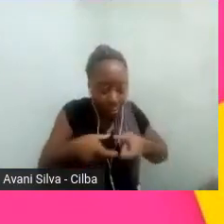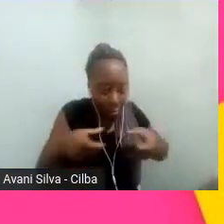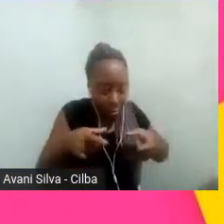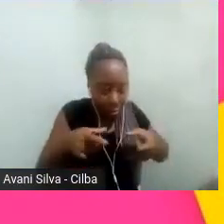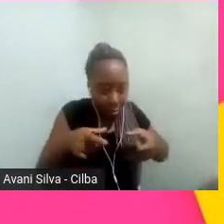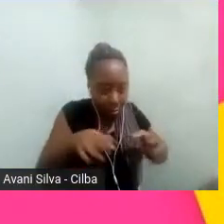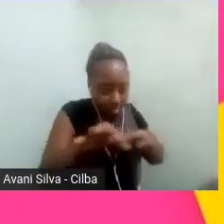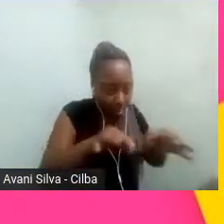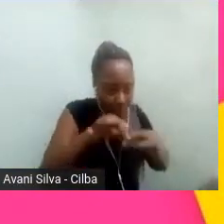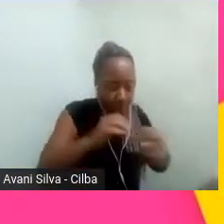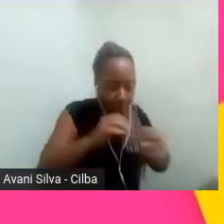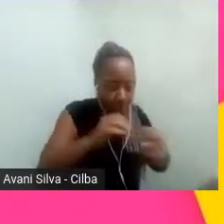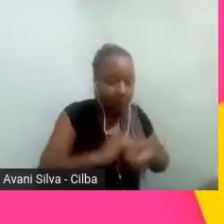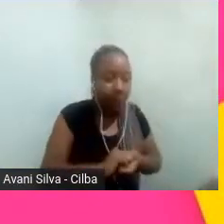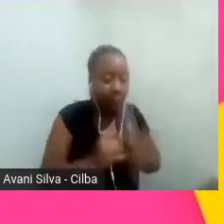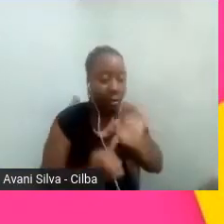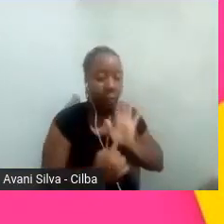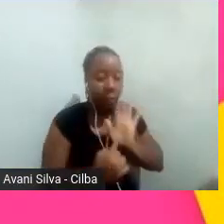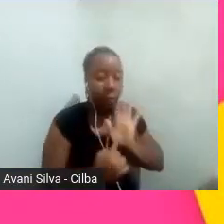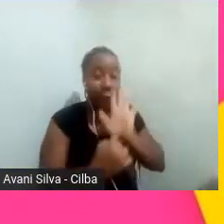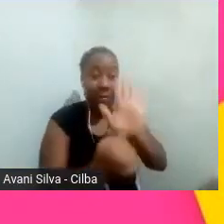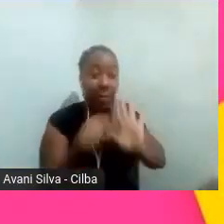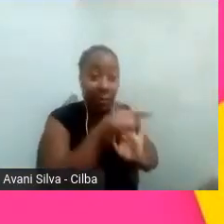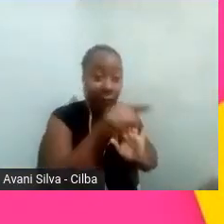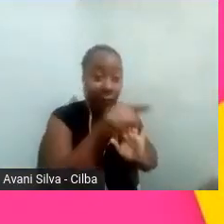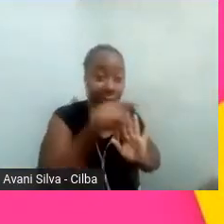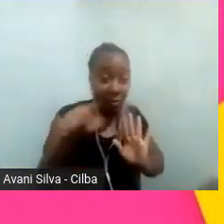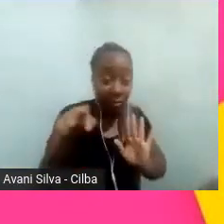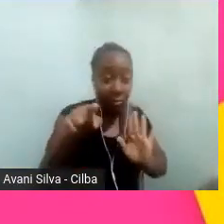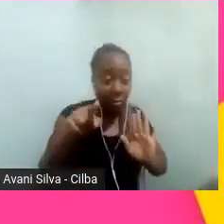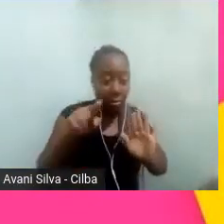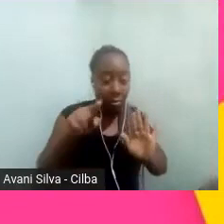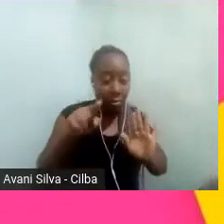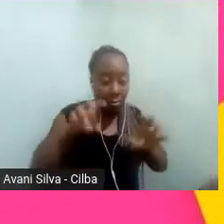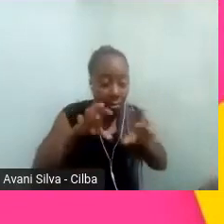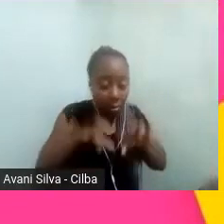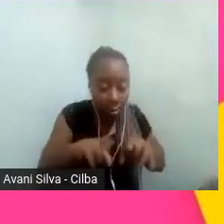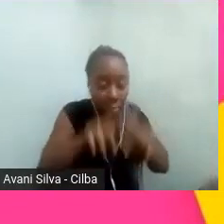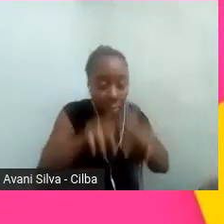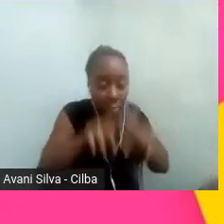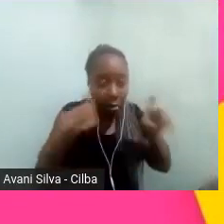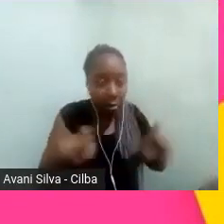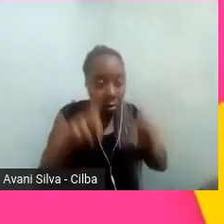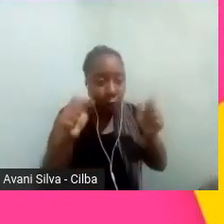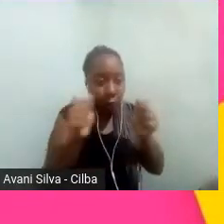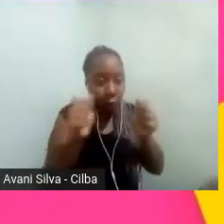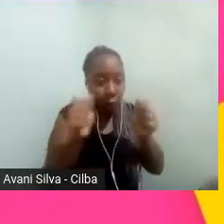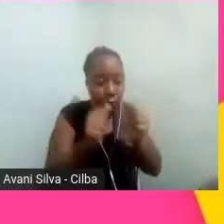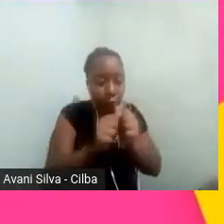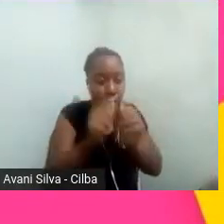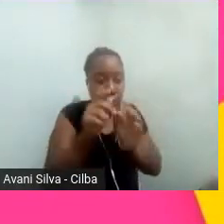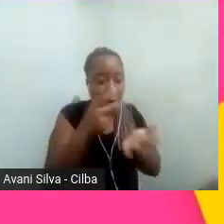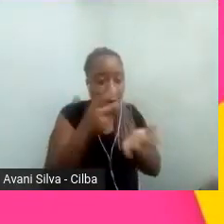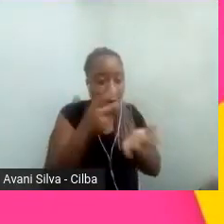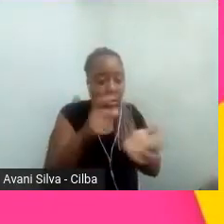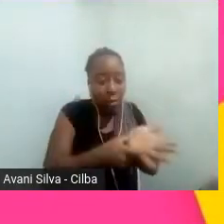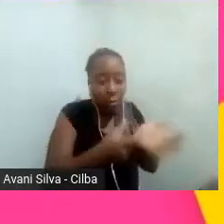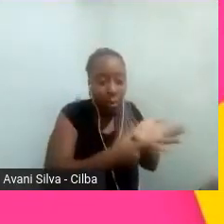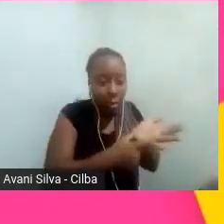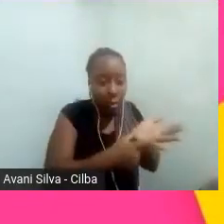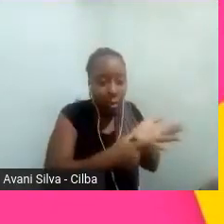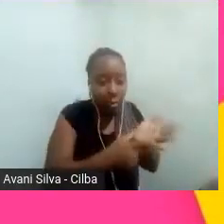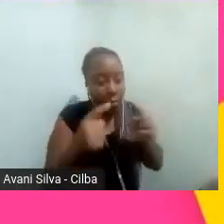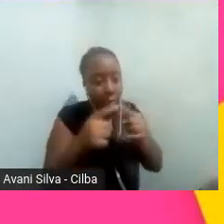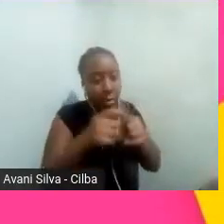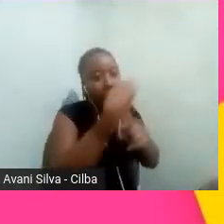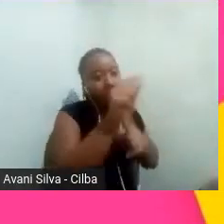E eu vou mostrar para vocês, então, a minha tela do computador junto com o programa chamado Arduino, que é o programa que eu